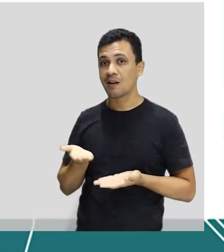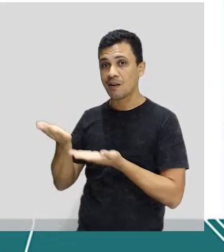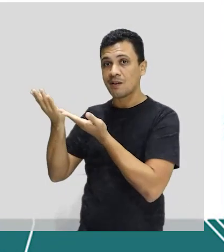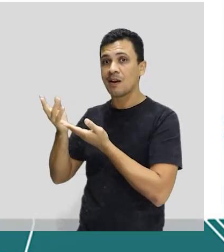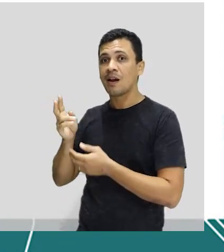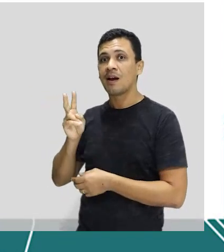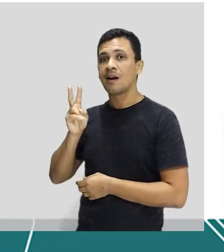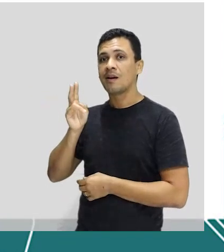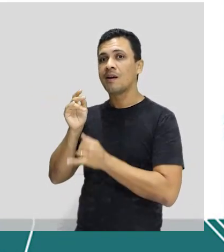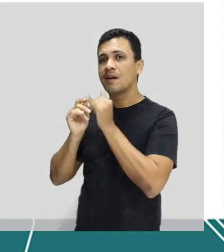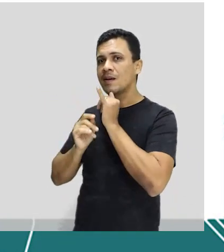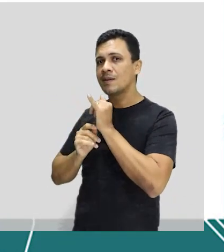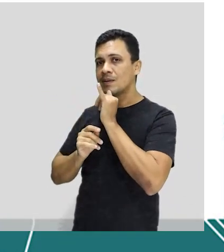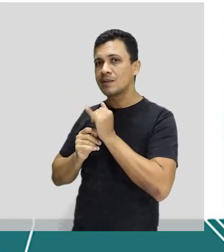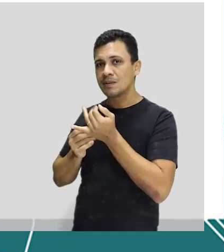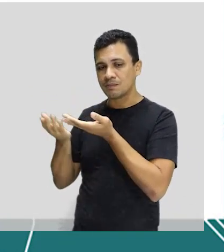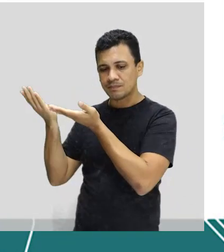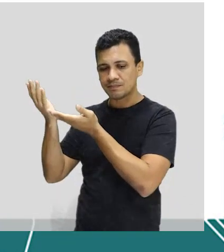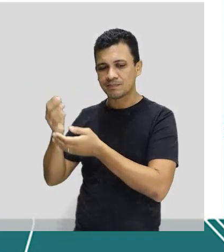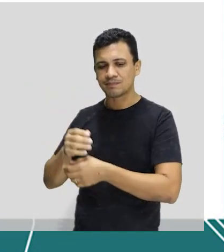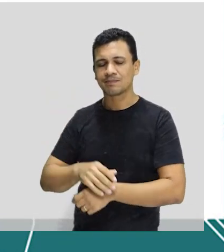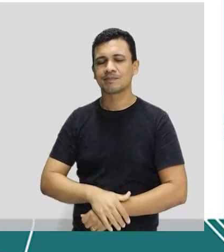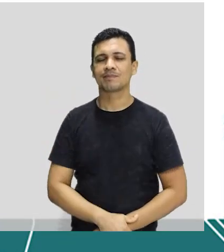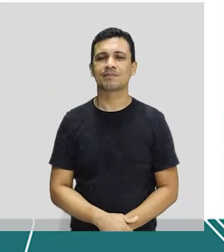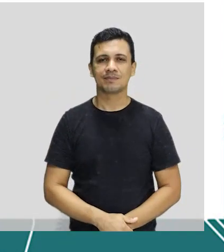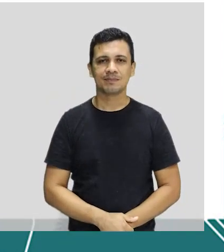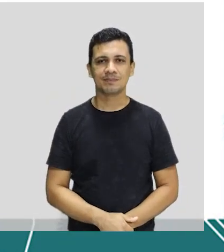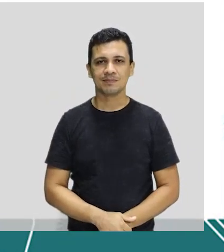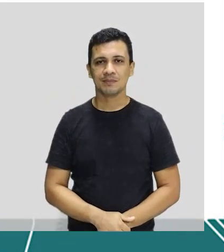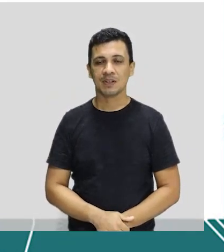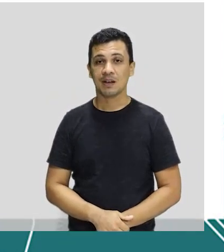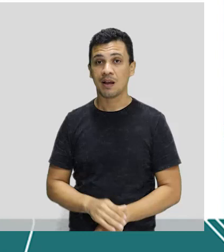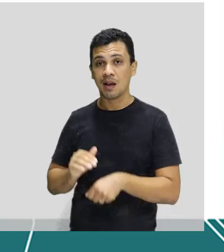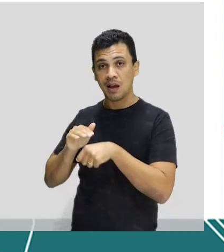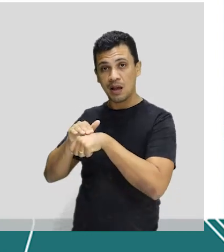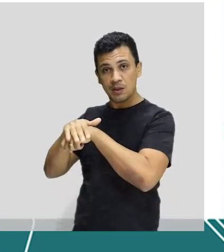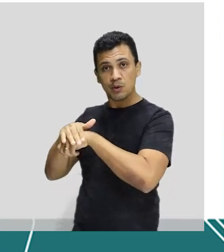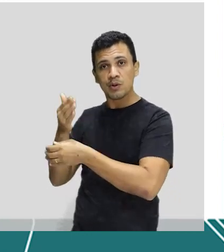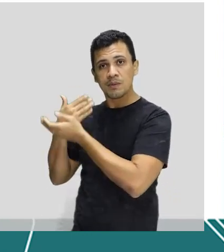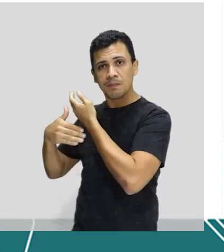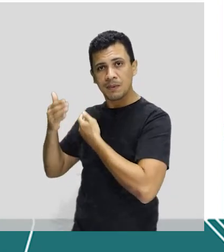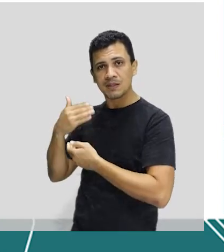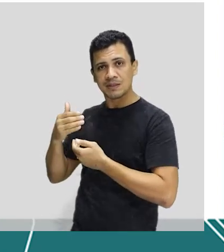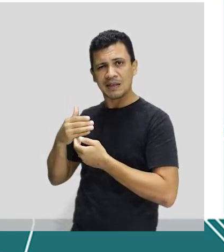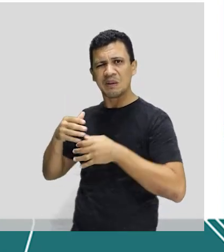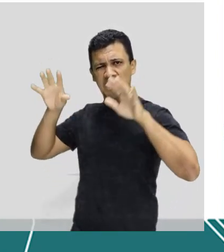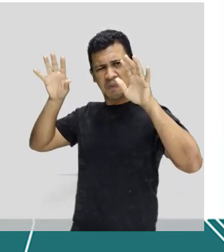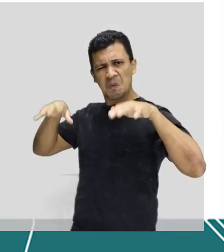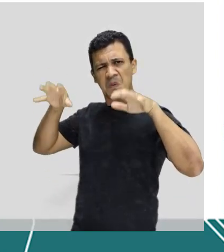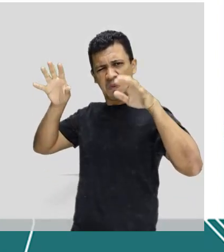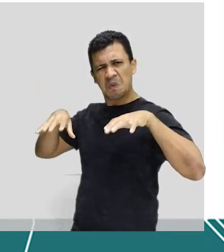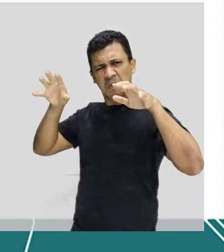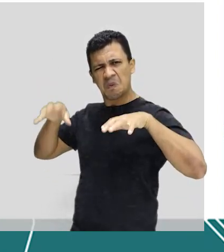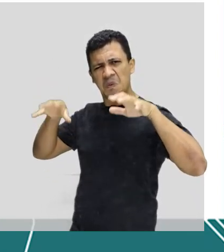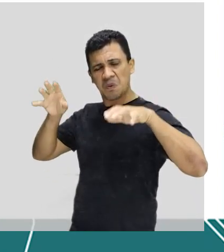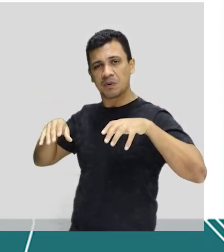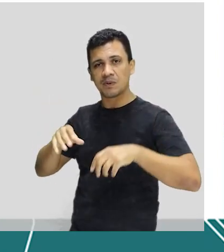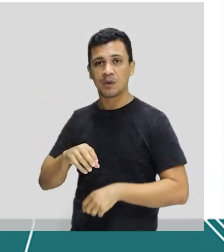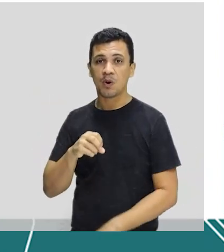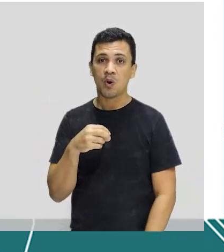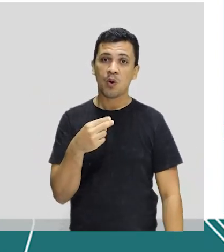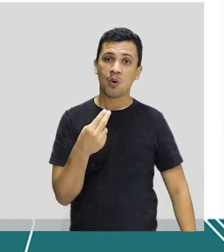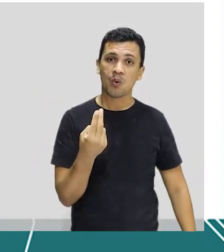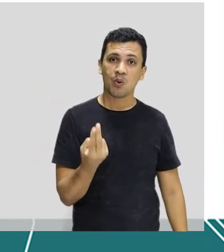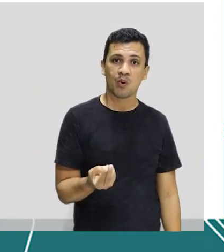exemplos. Last night was very rainy. Na noite passada, foi muito chuvosa. Ou a noite